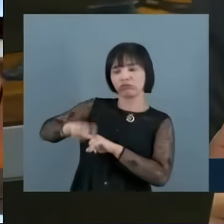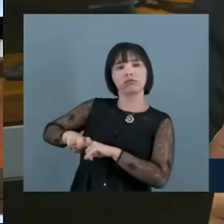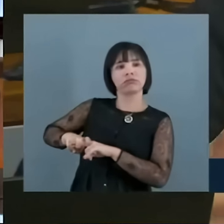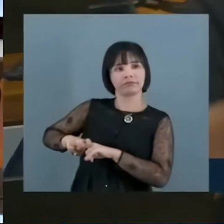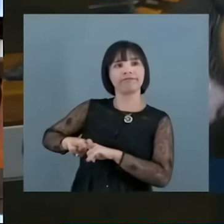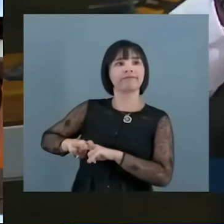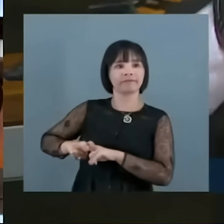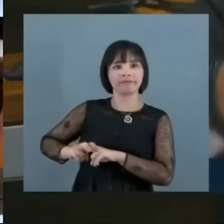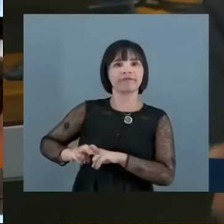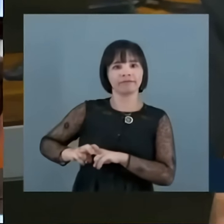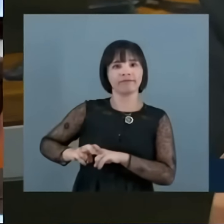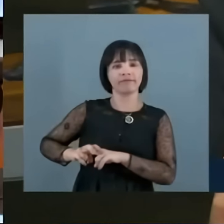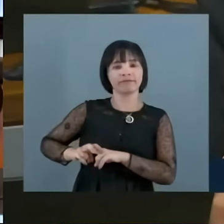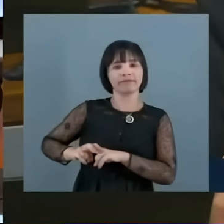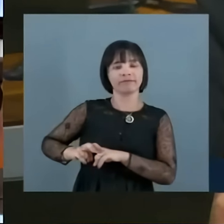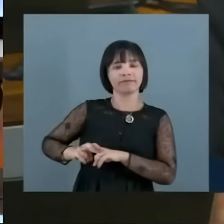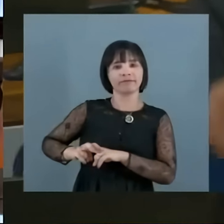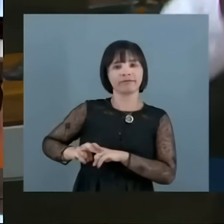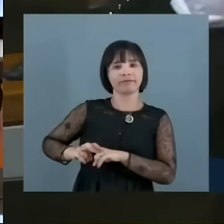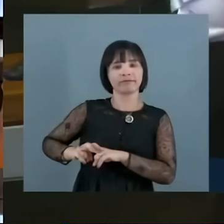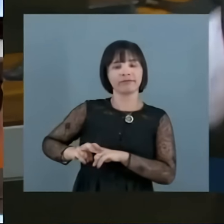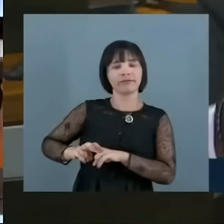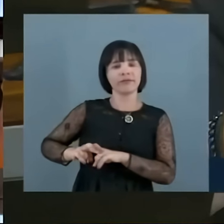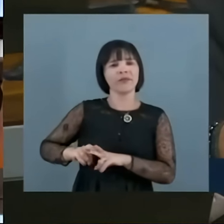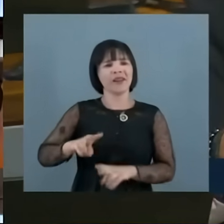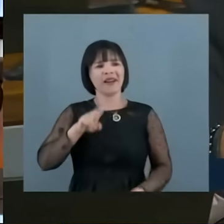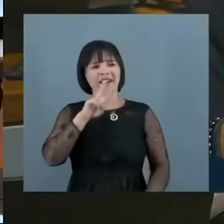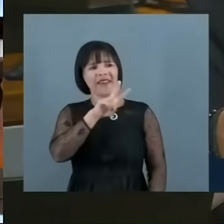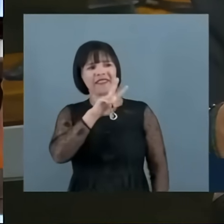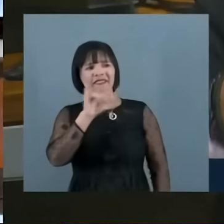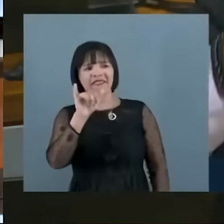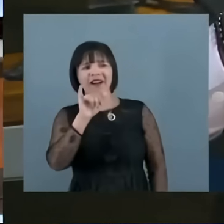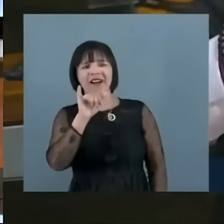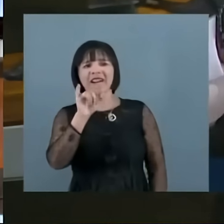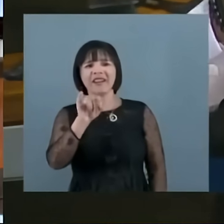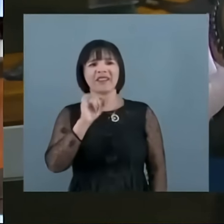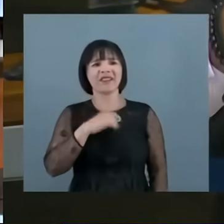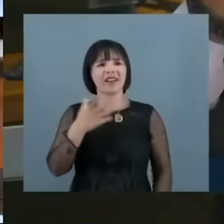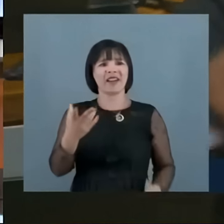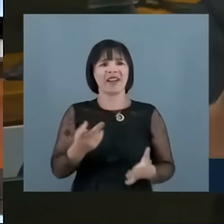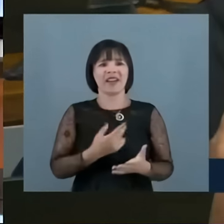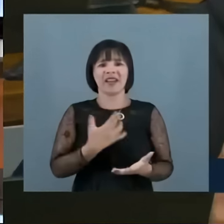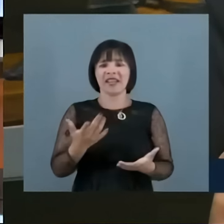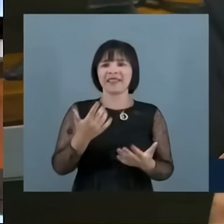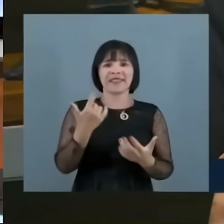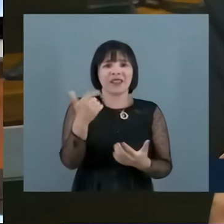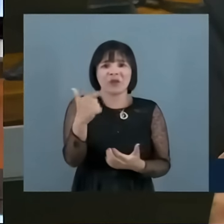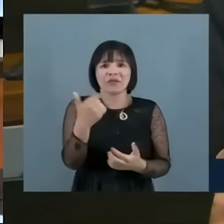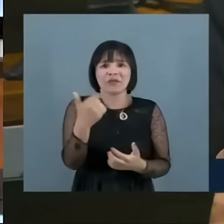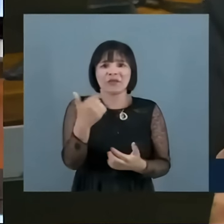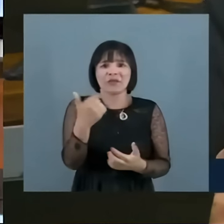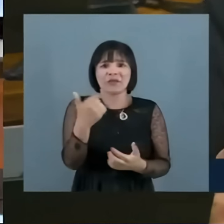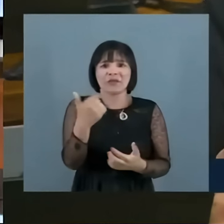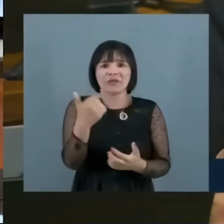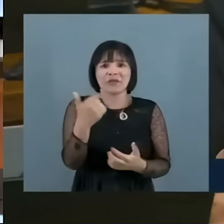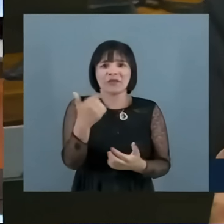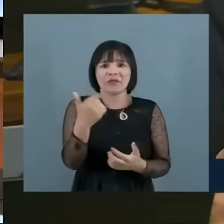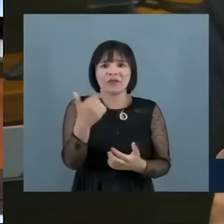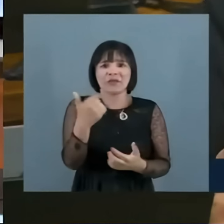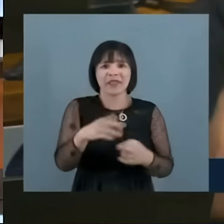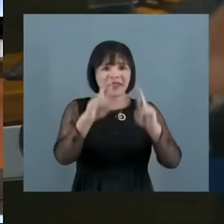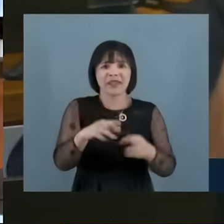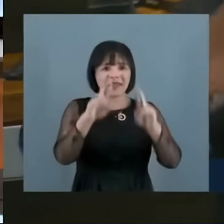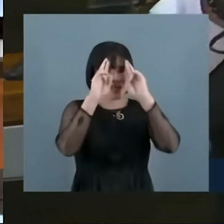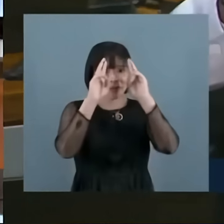lá. Ele vai e desrespeita a CPI da Beth, a senadora